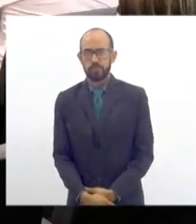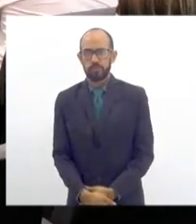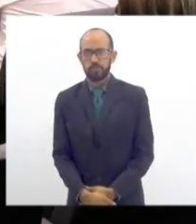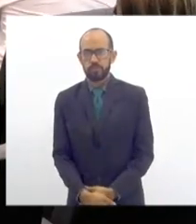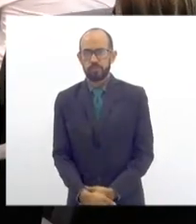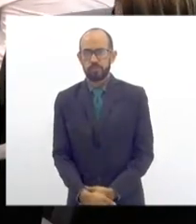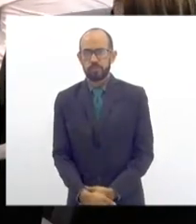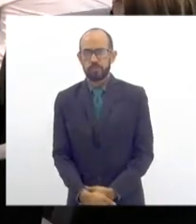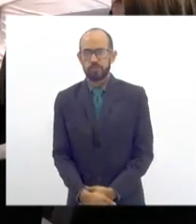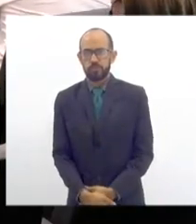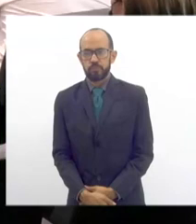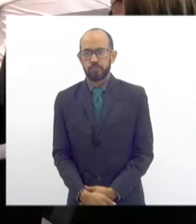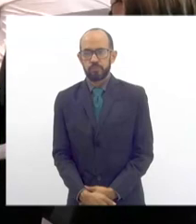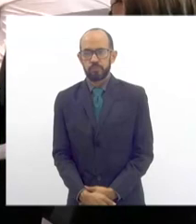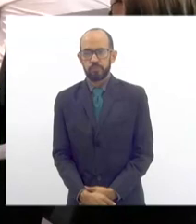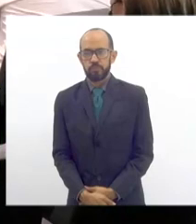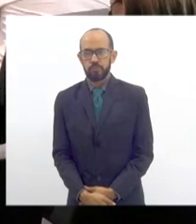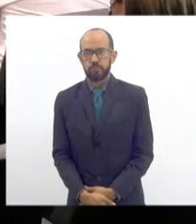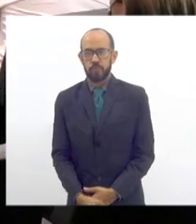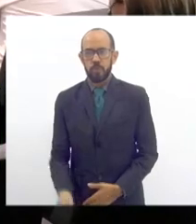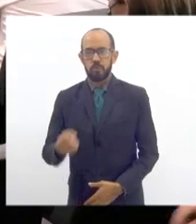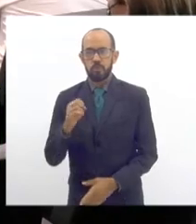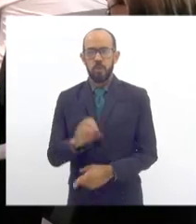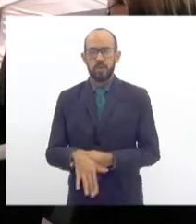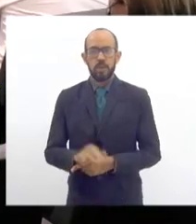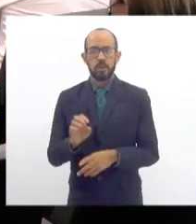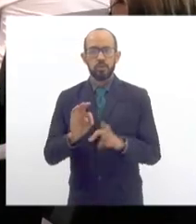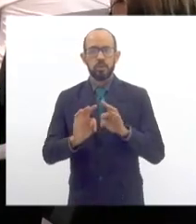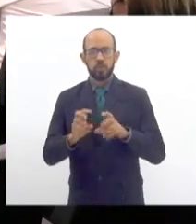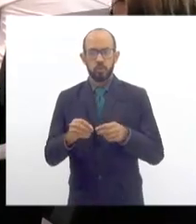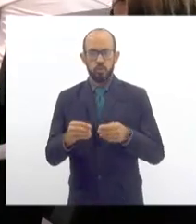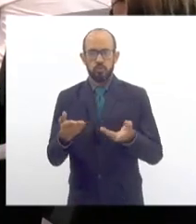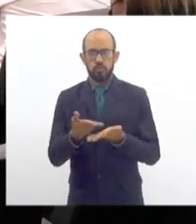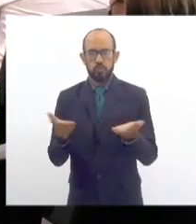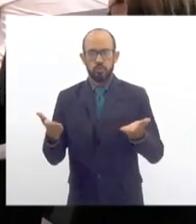Deputado Serafini. Boa tarde a todas e todos.